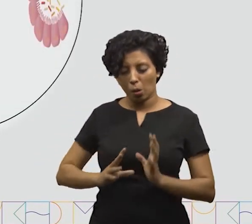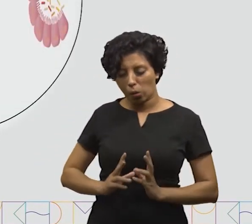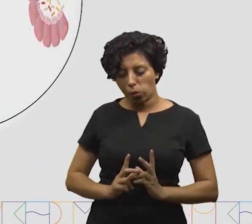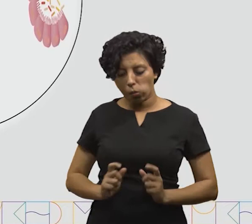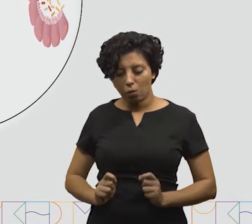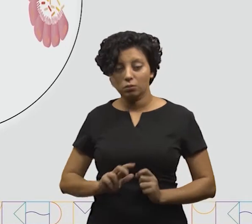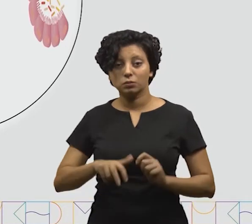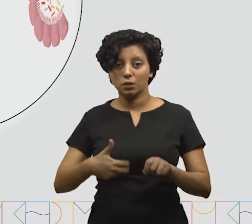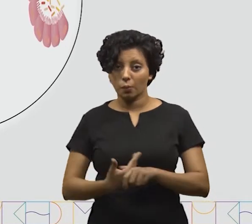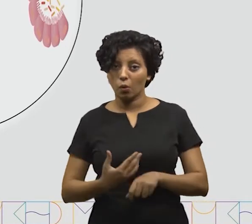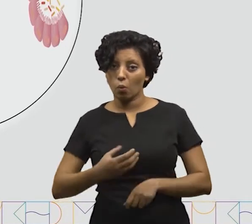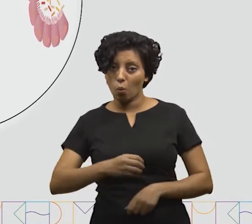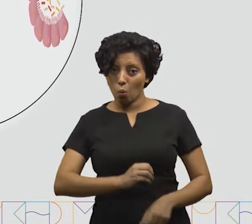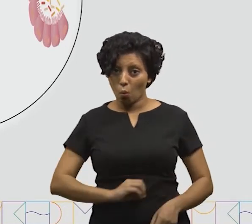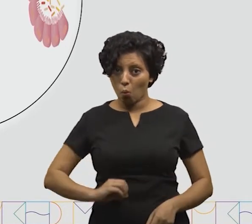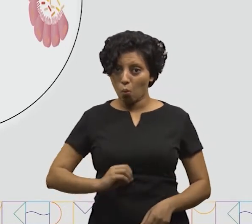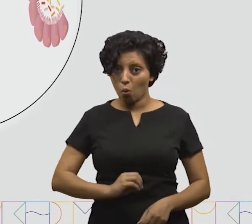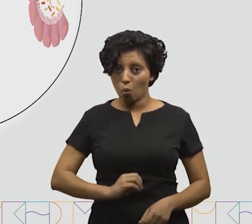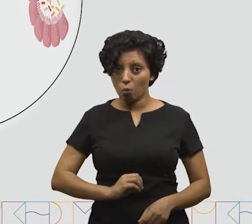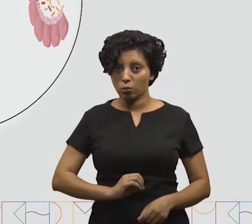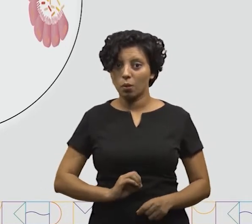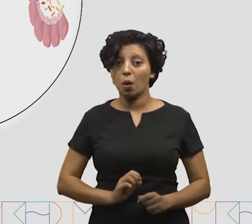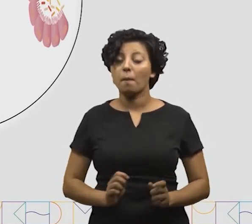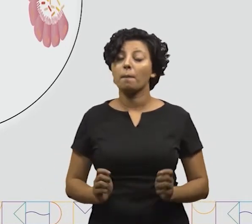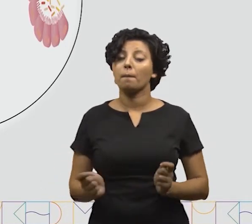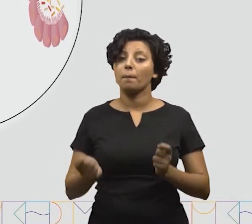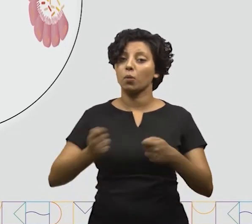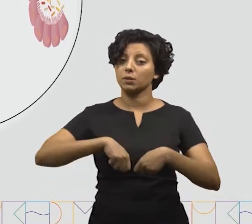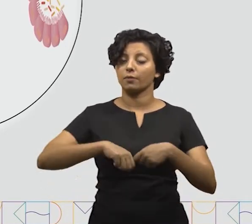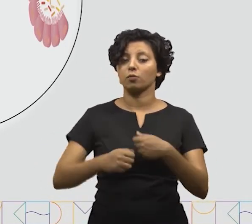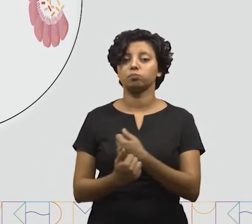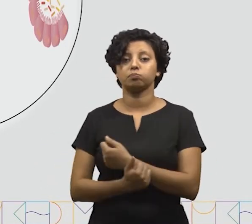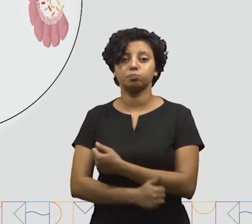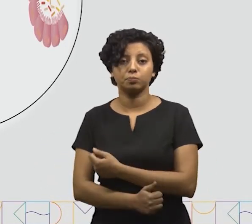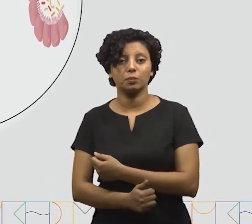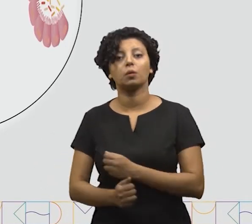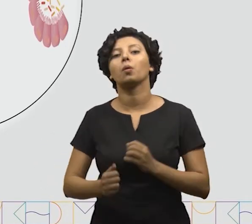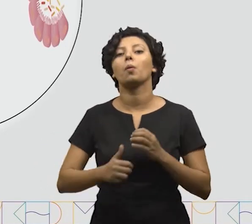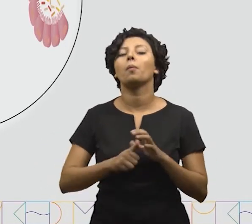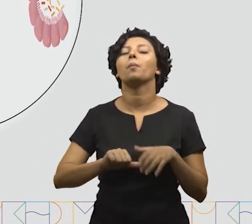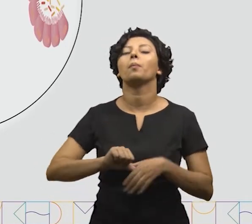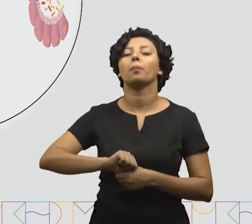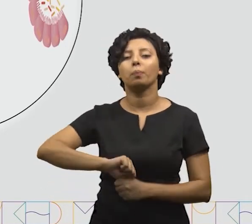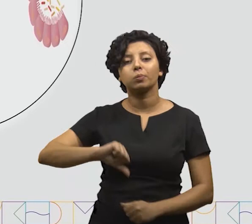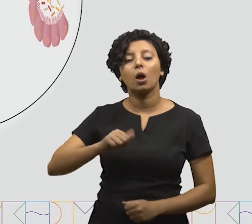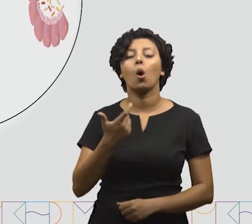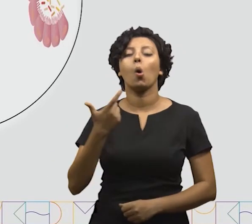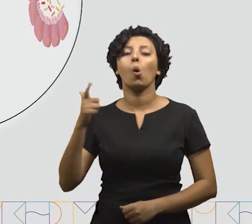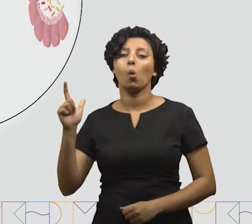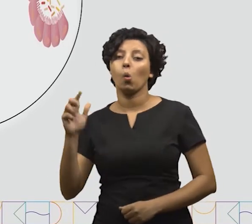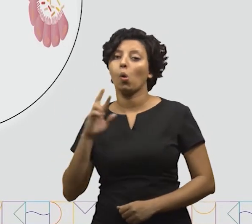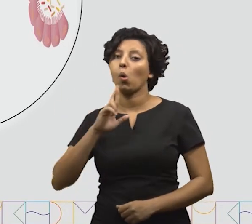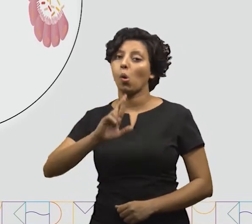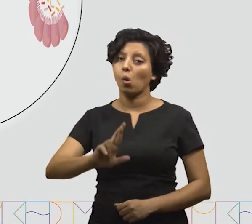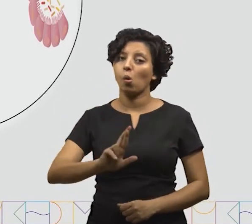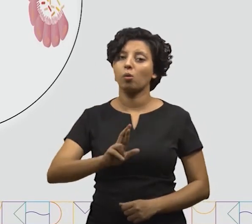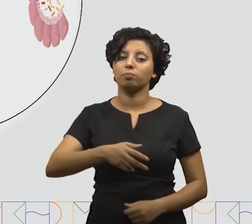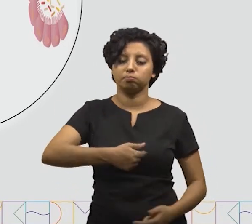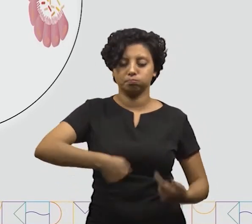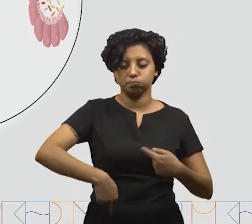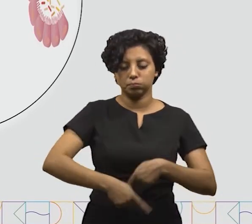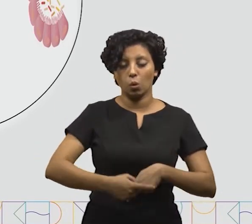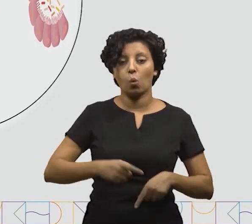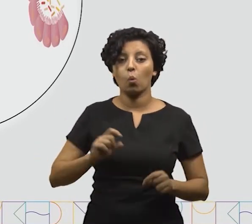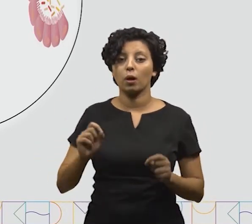bolo alimentar vira bolo fecal. Um outro resultado da ação da flora intestinal é a formação